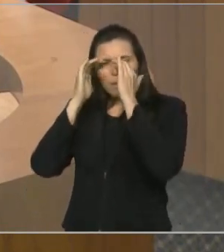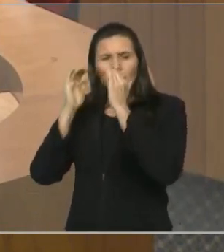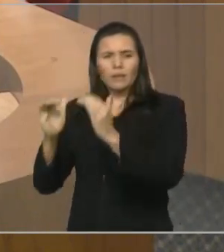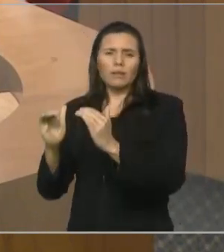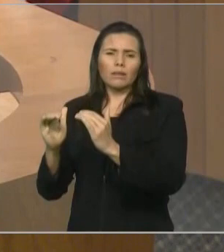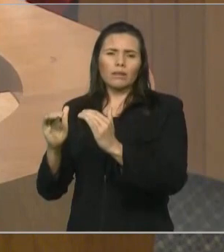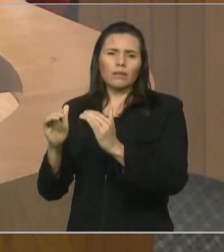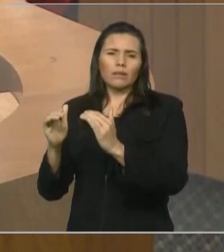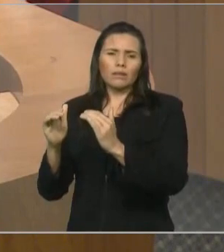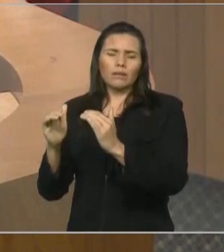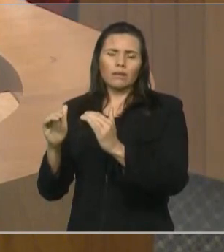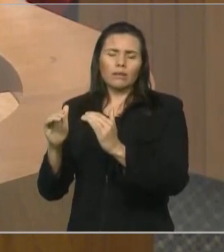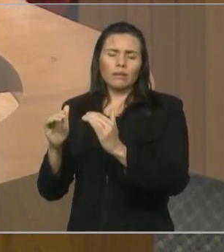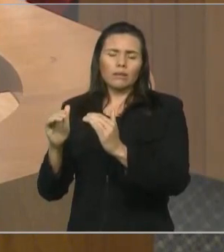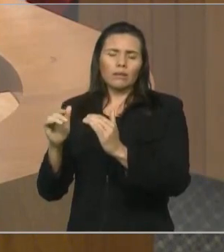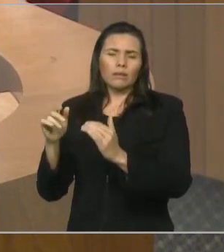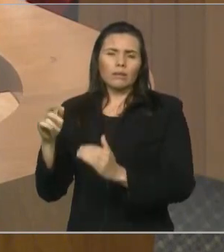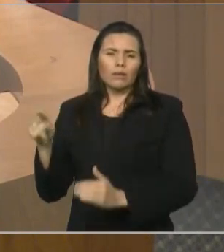nosso governador.